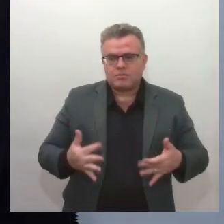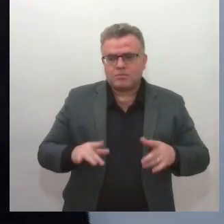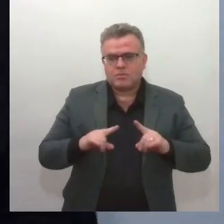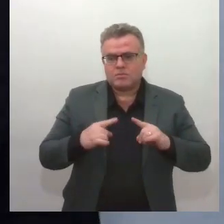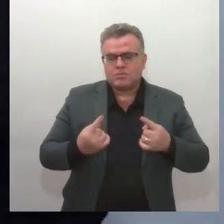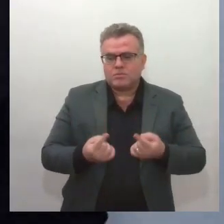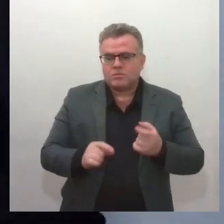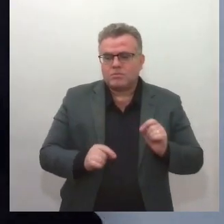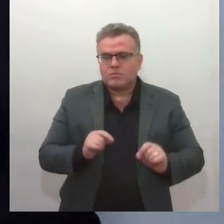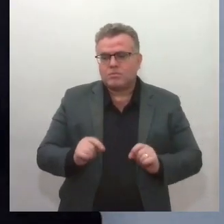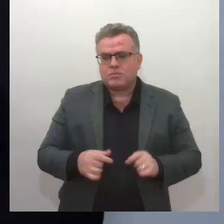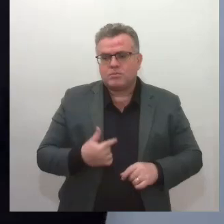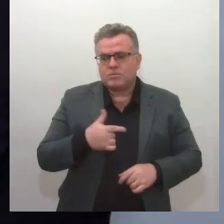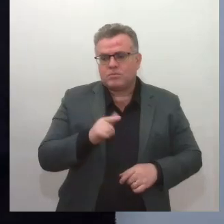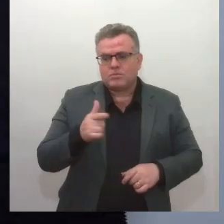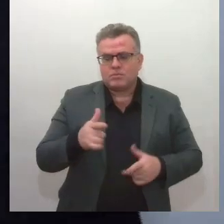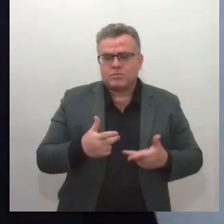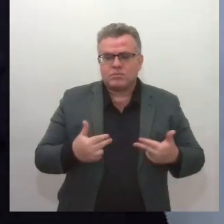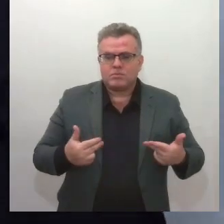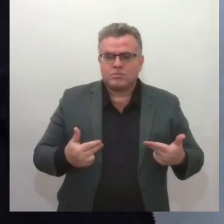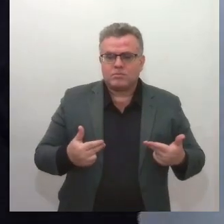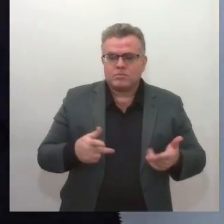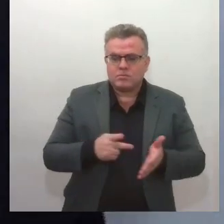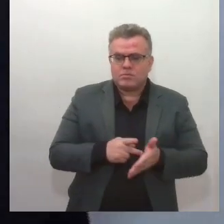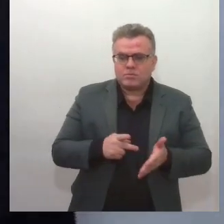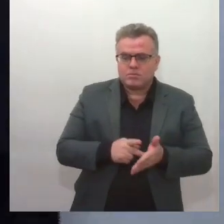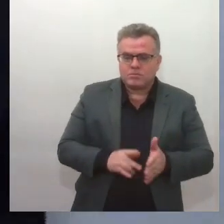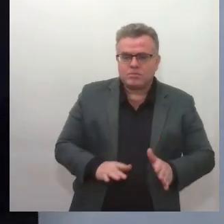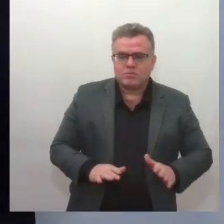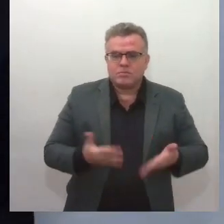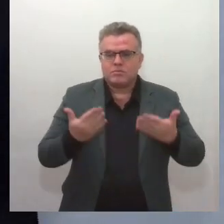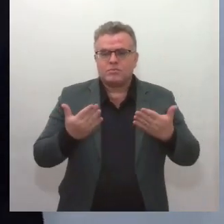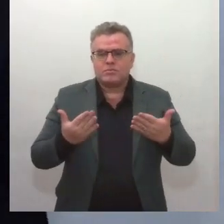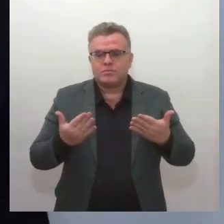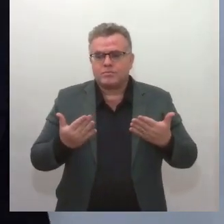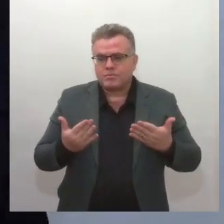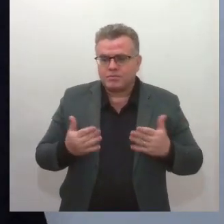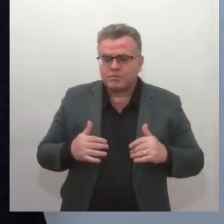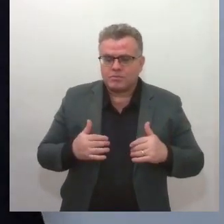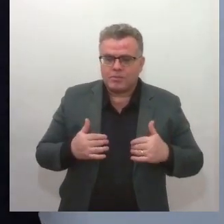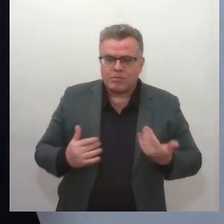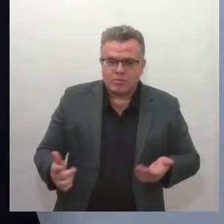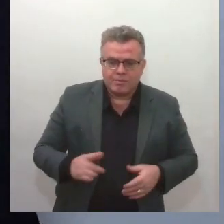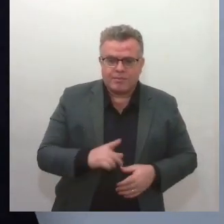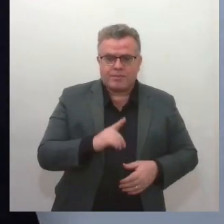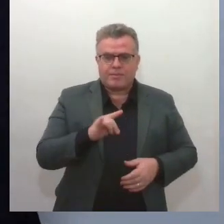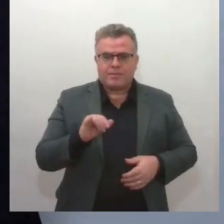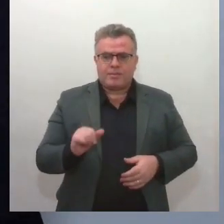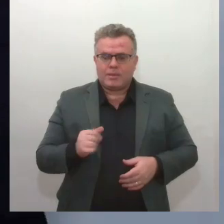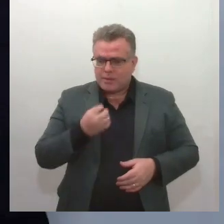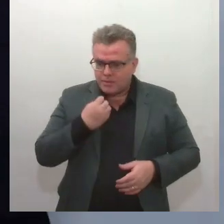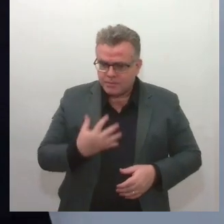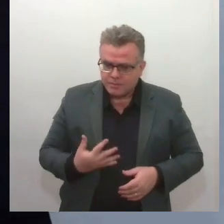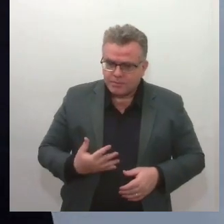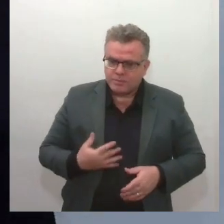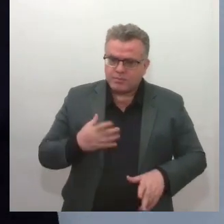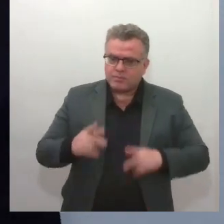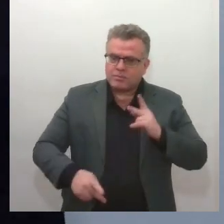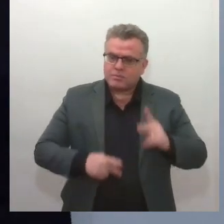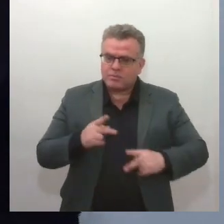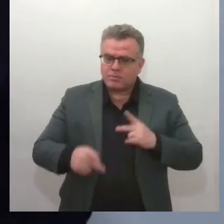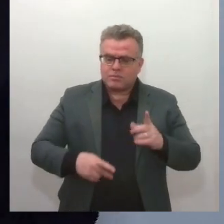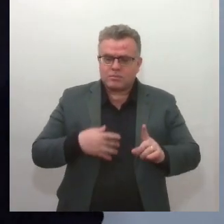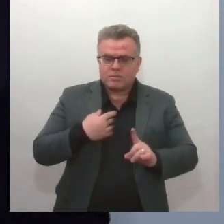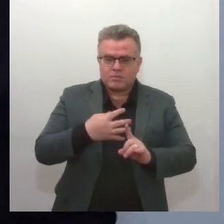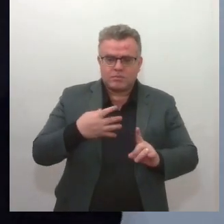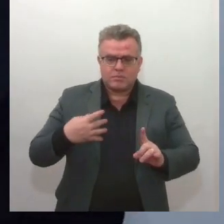situação, comemorando, inclusive, né, uma data histórica para a população LGBTQIA+, que é com